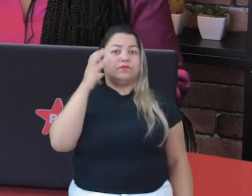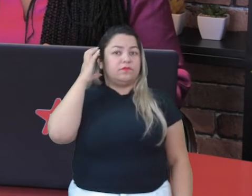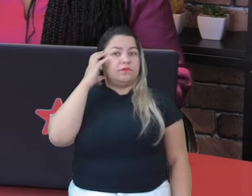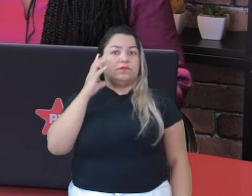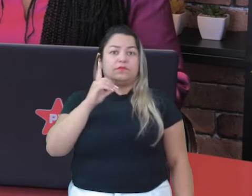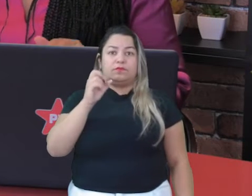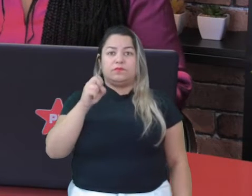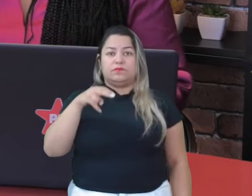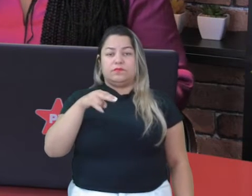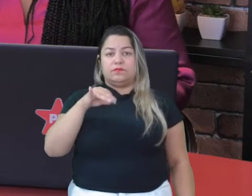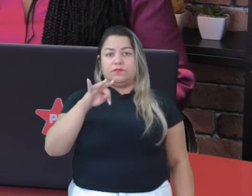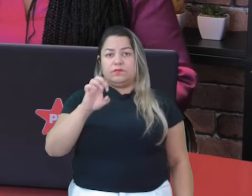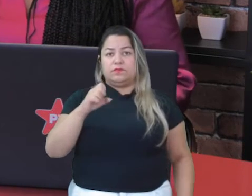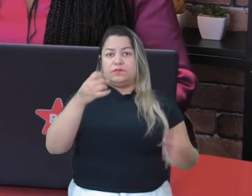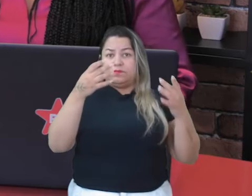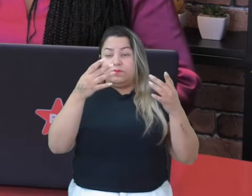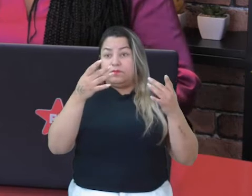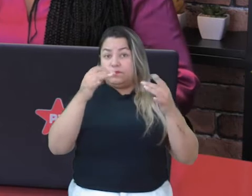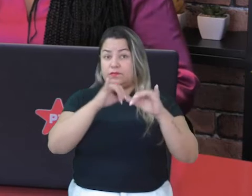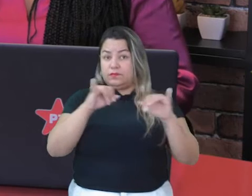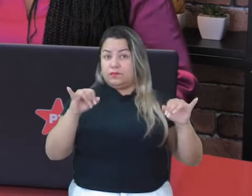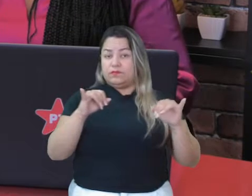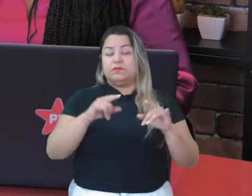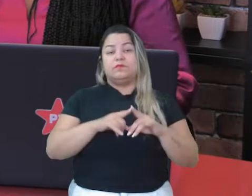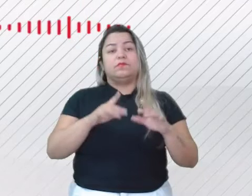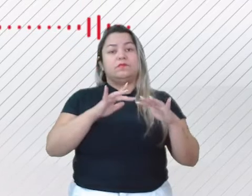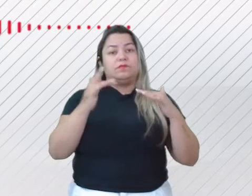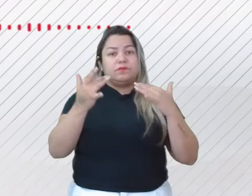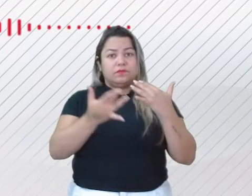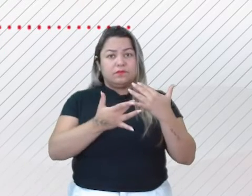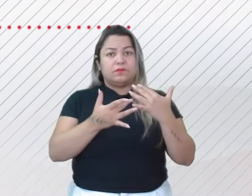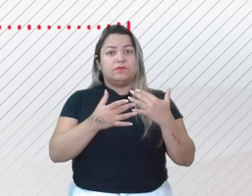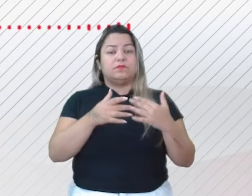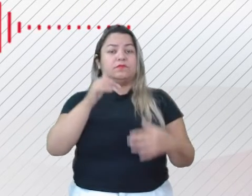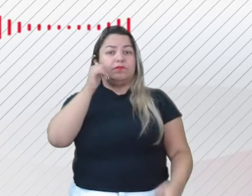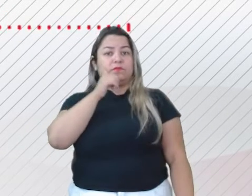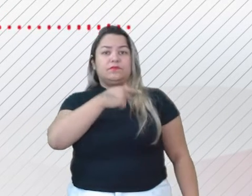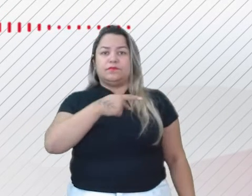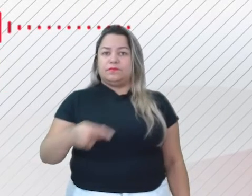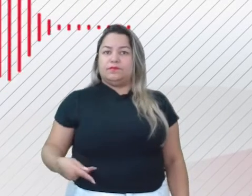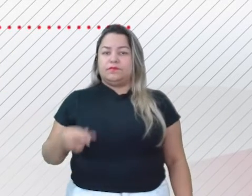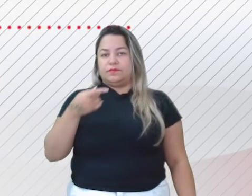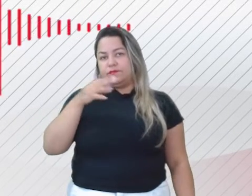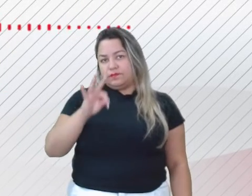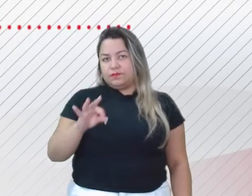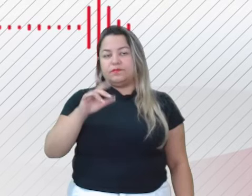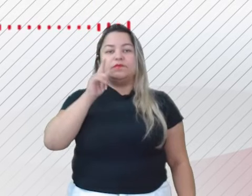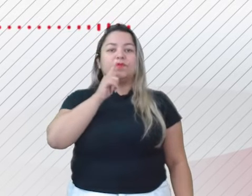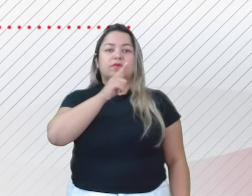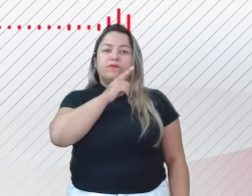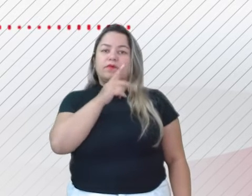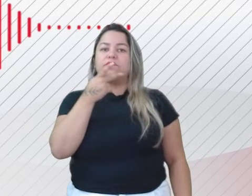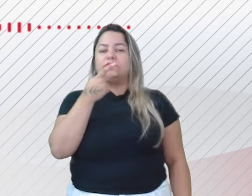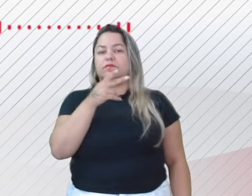Rádio PT, Denise Coelho, traz mais informações. Nas redes sociais, a presidenta do PT, Gleisi